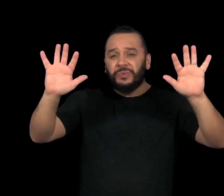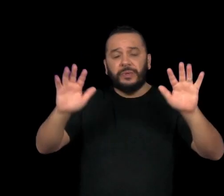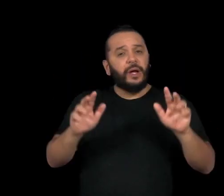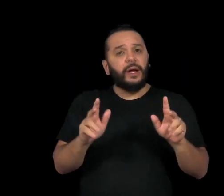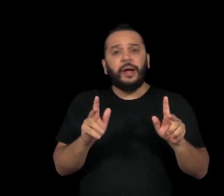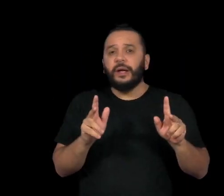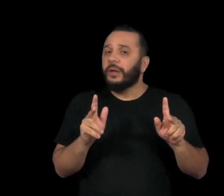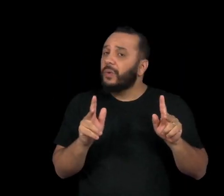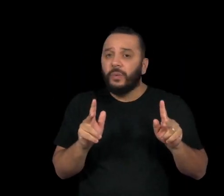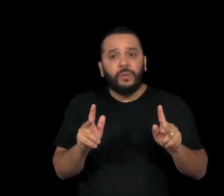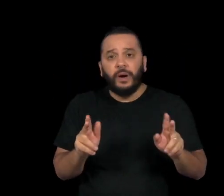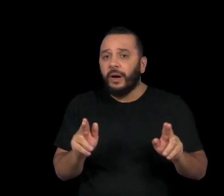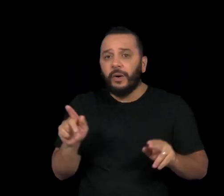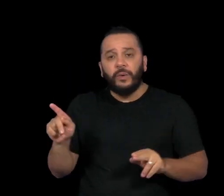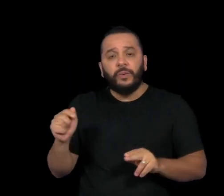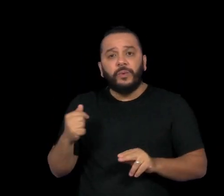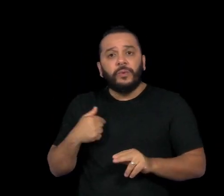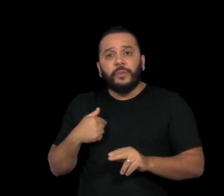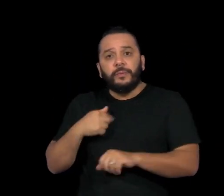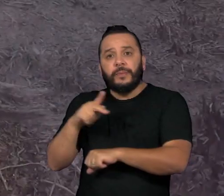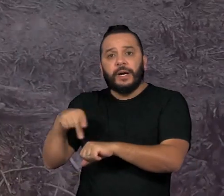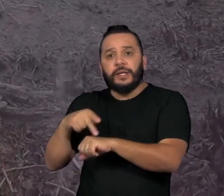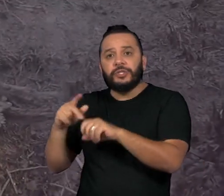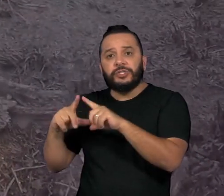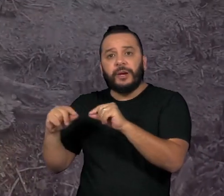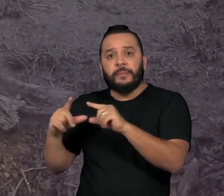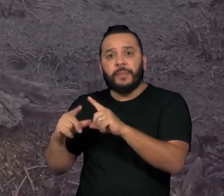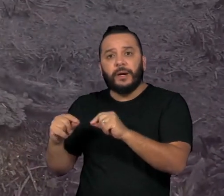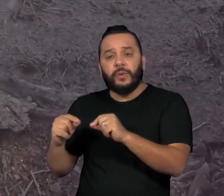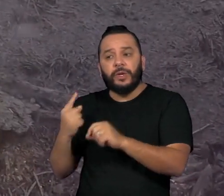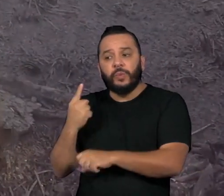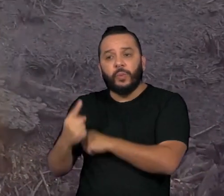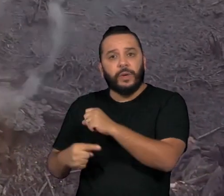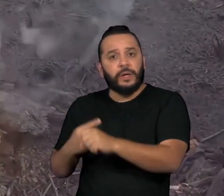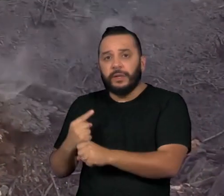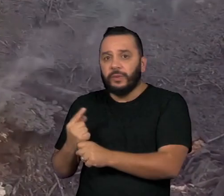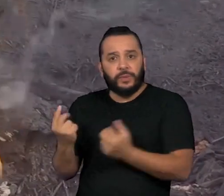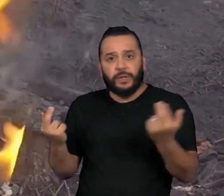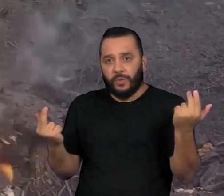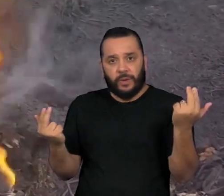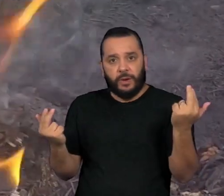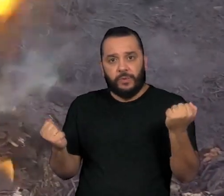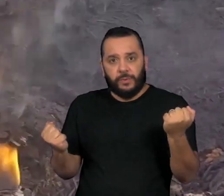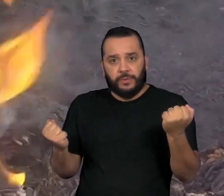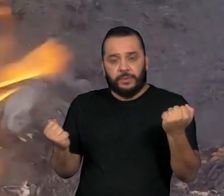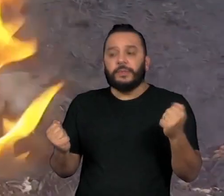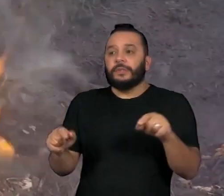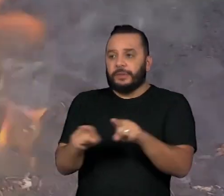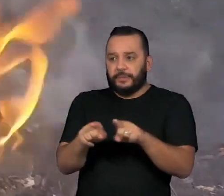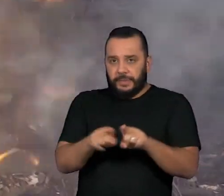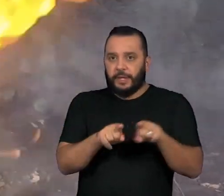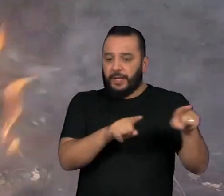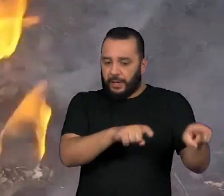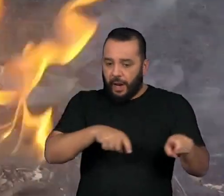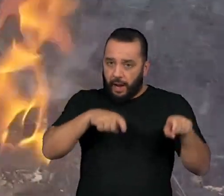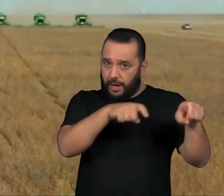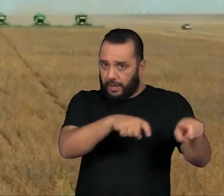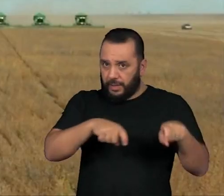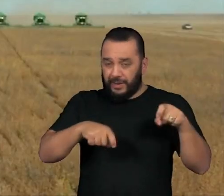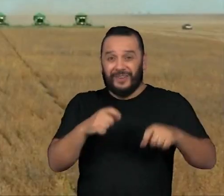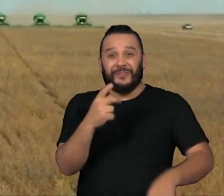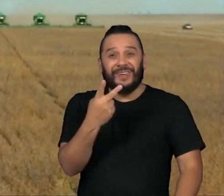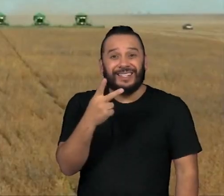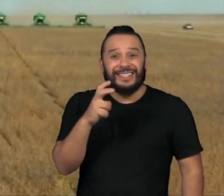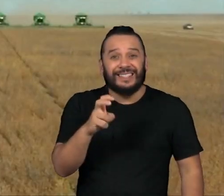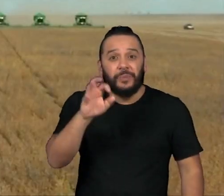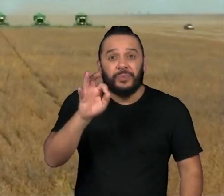Japão polui em um ano. A agropecuária ficou em segundo lugar com 25% das